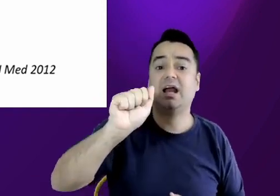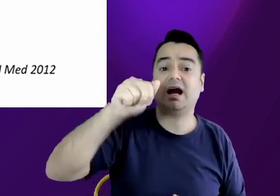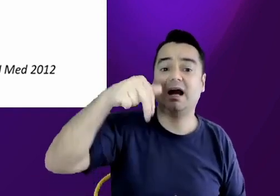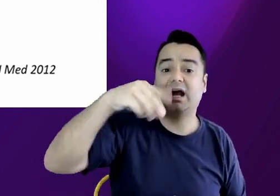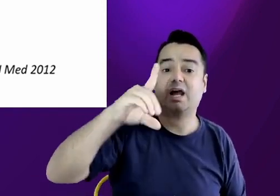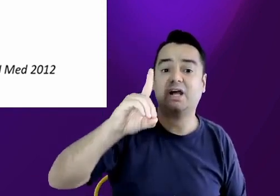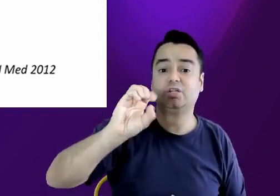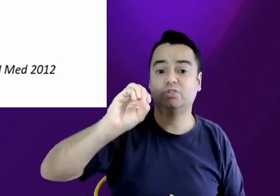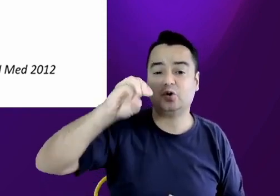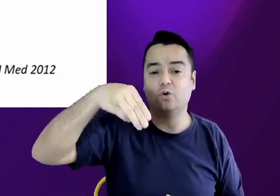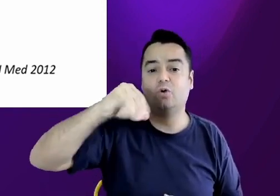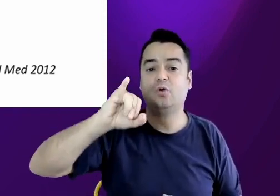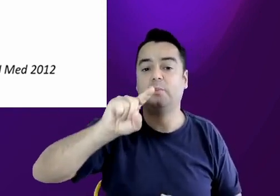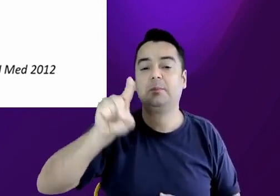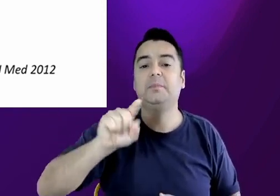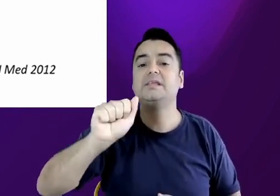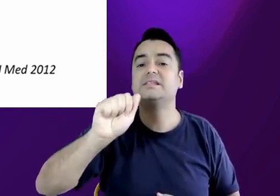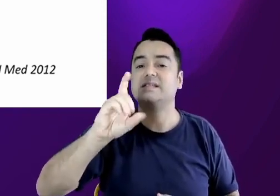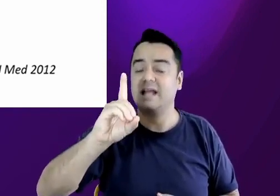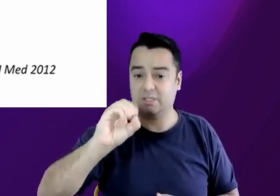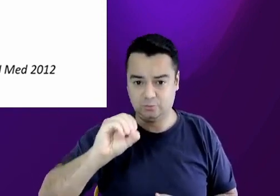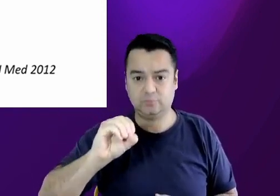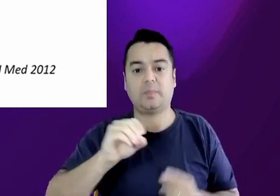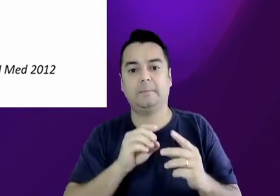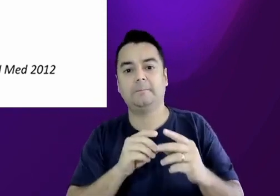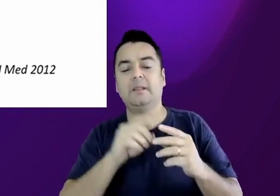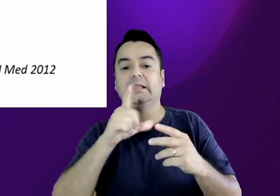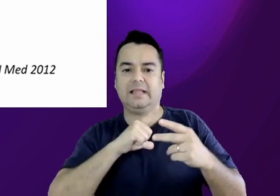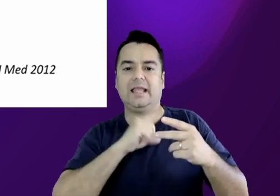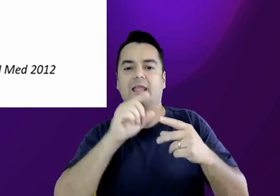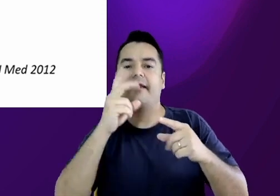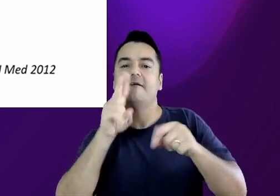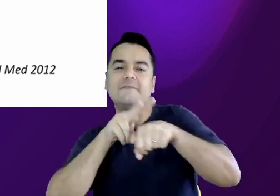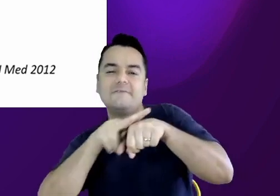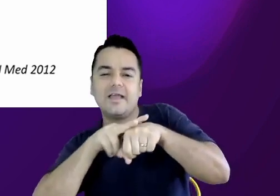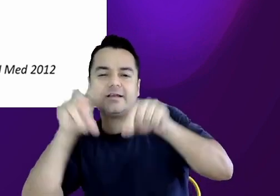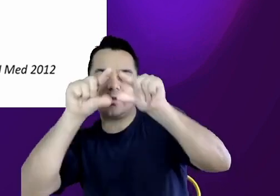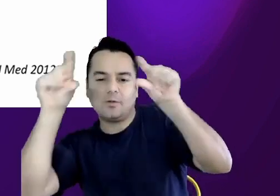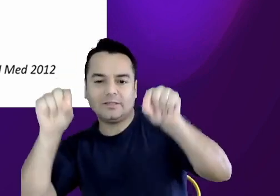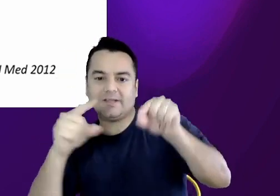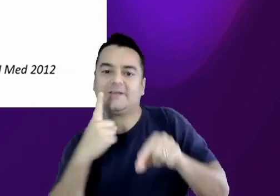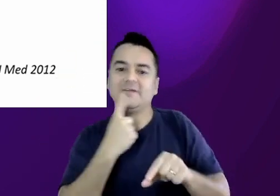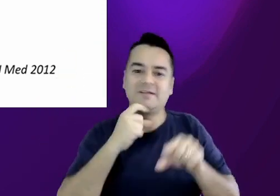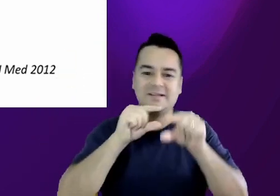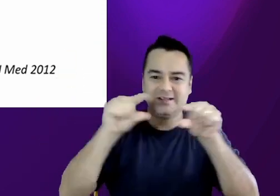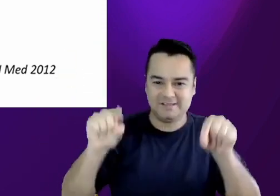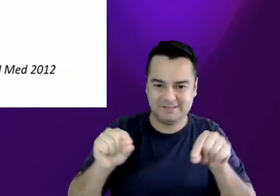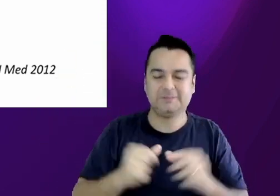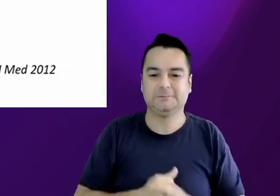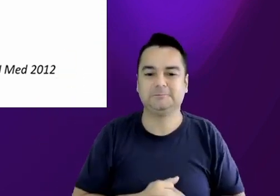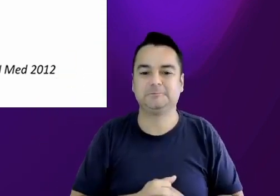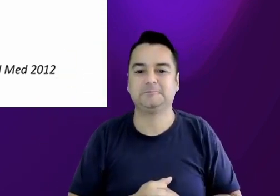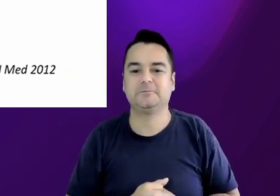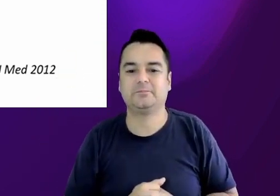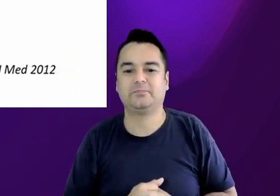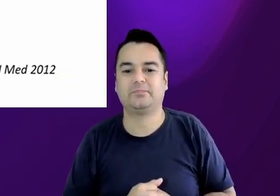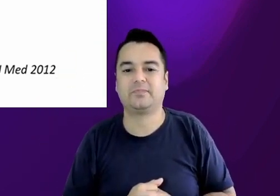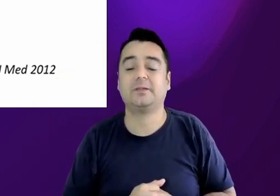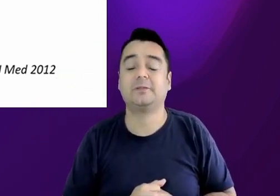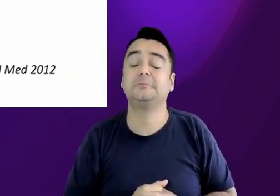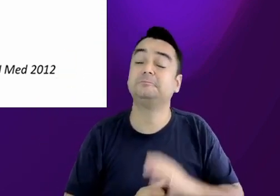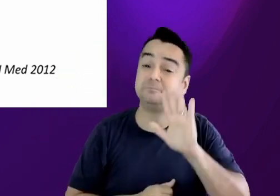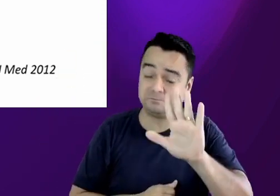cirurgia ou quimio-radioterapia pré-cirurgia. O objetivo principal foi sobrevida global, mas